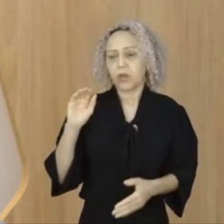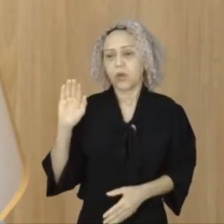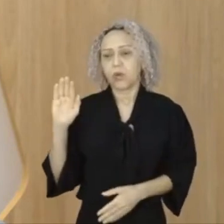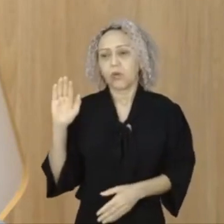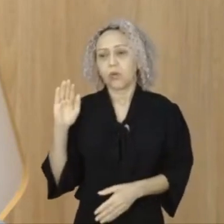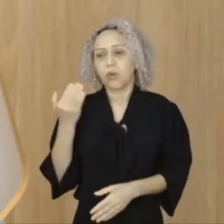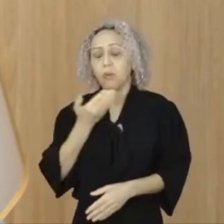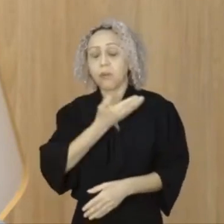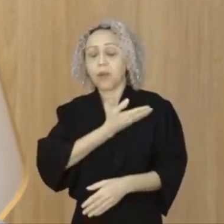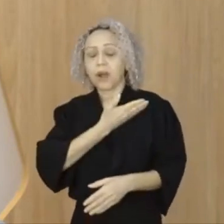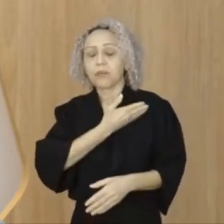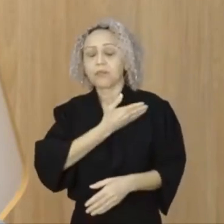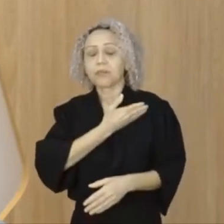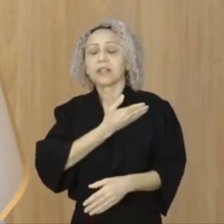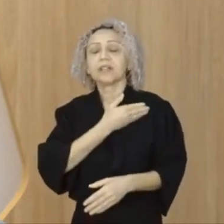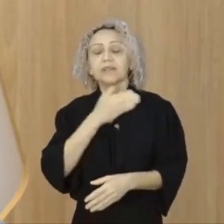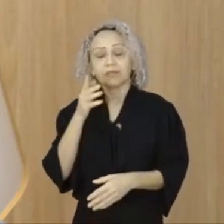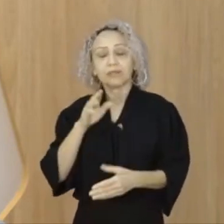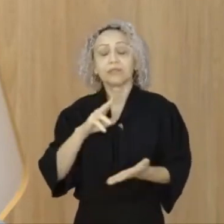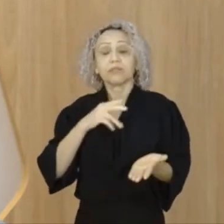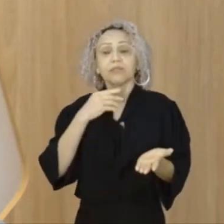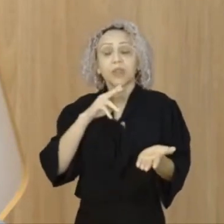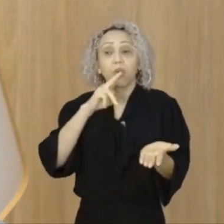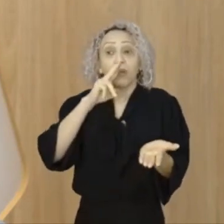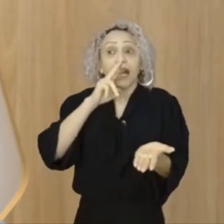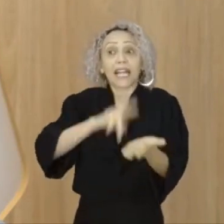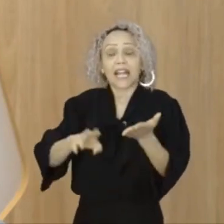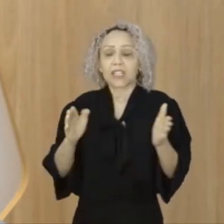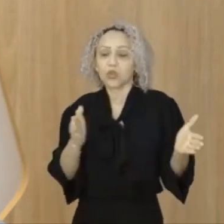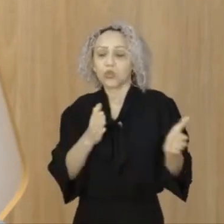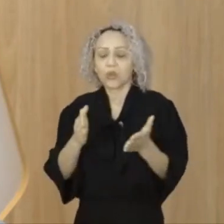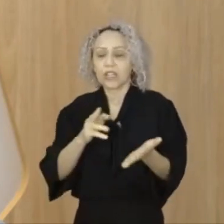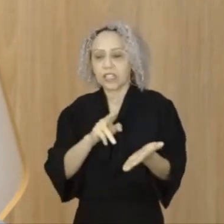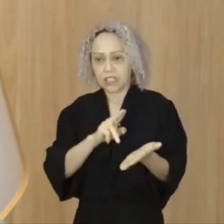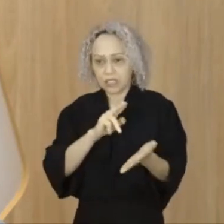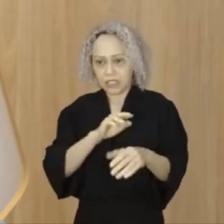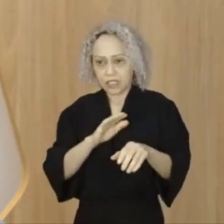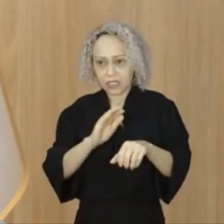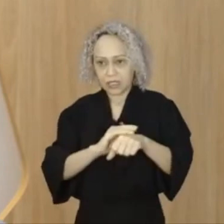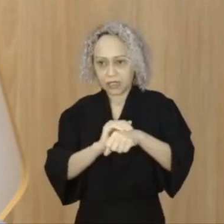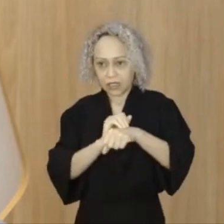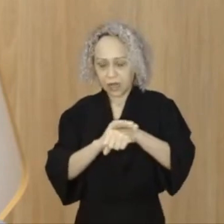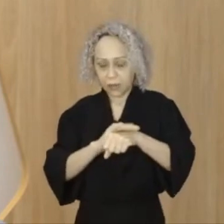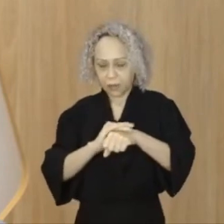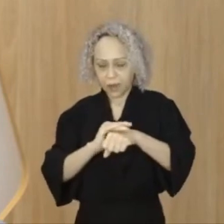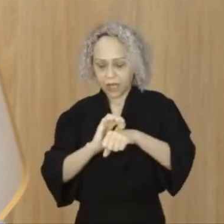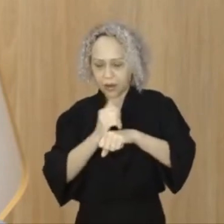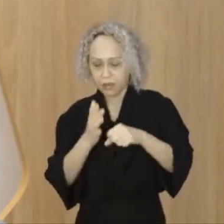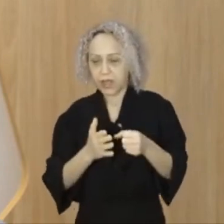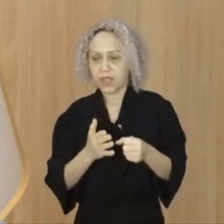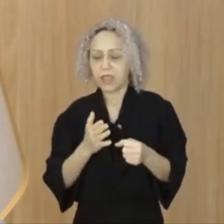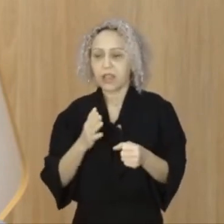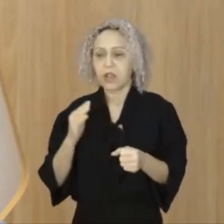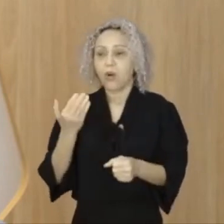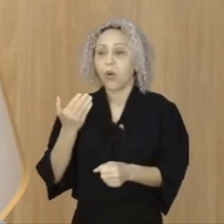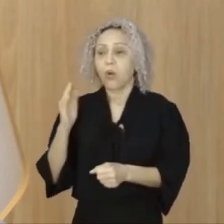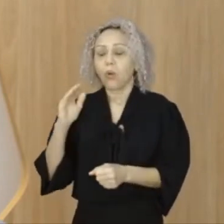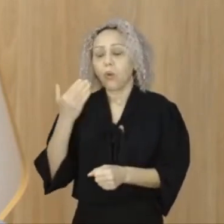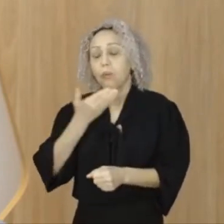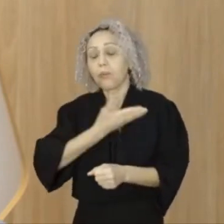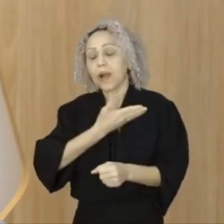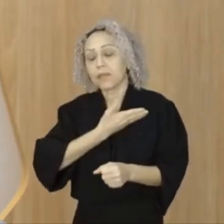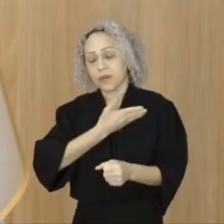inteligência artificial e no avanço tecnológico. Ele dizia: é a humanidade a favor da tecnologia ou é a tecnologia a favor da